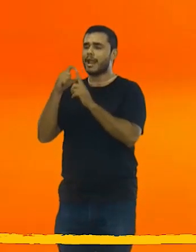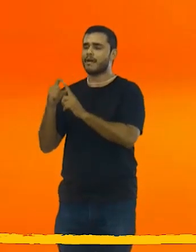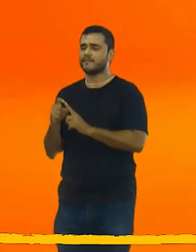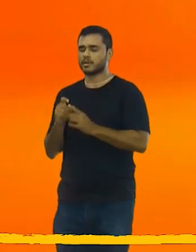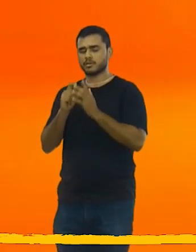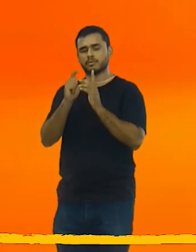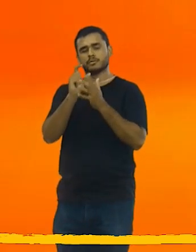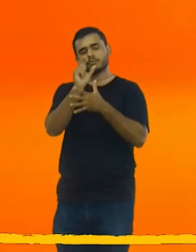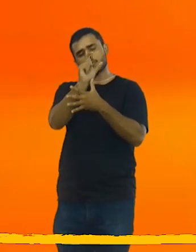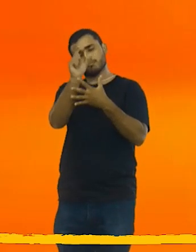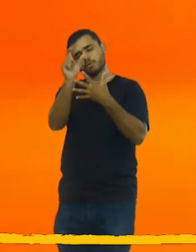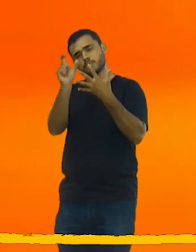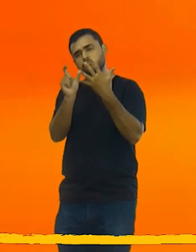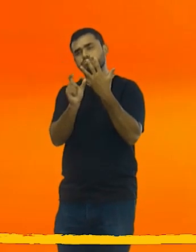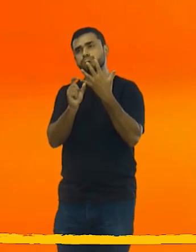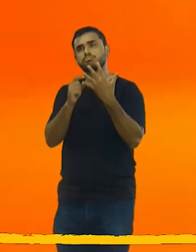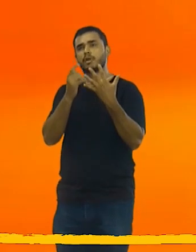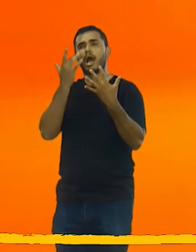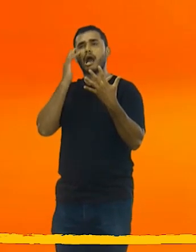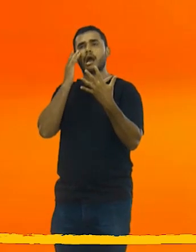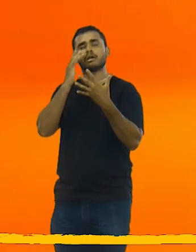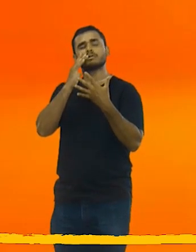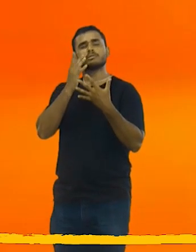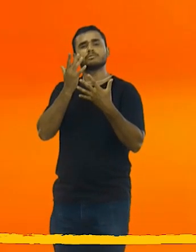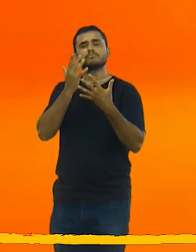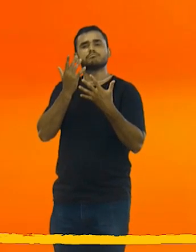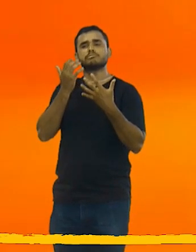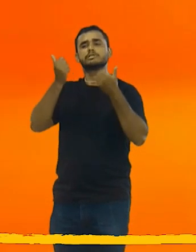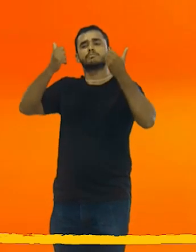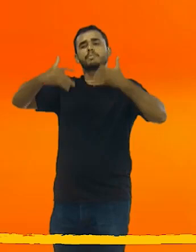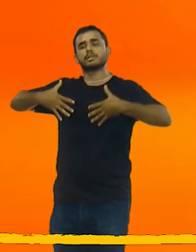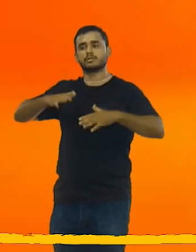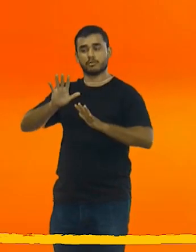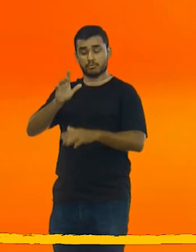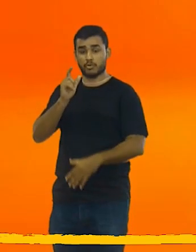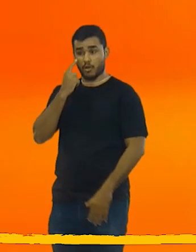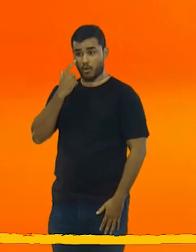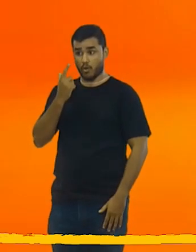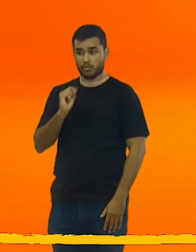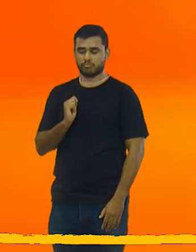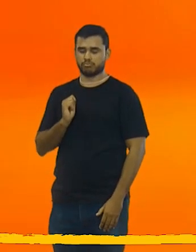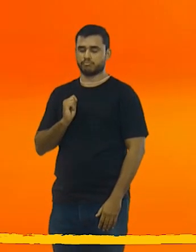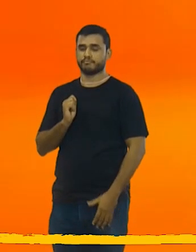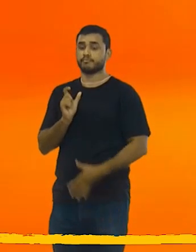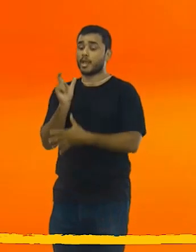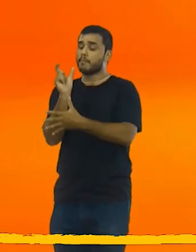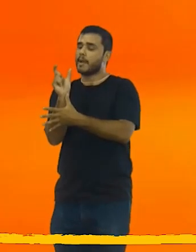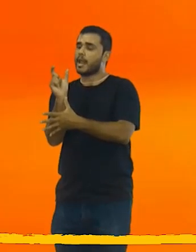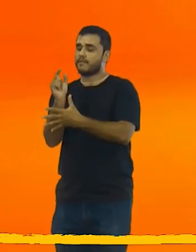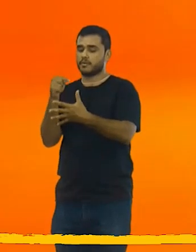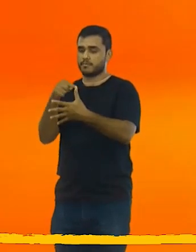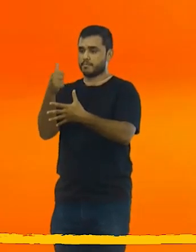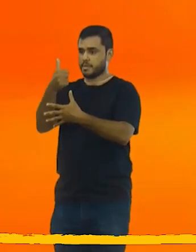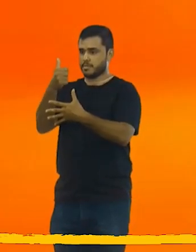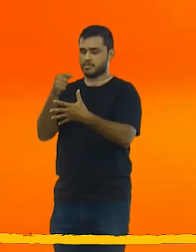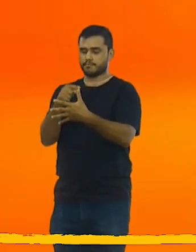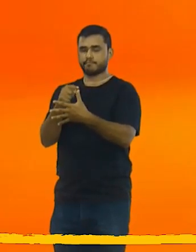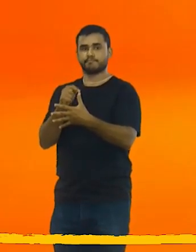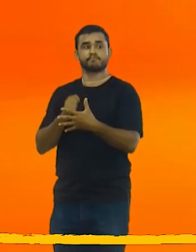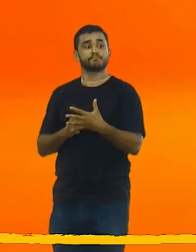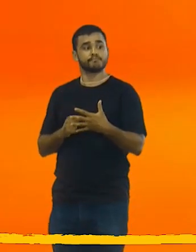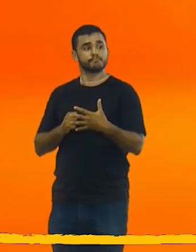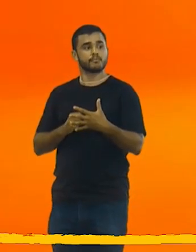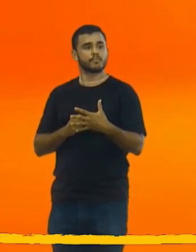vanguardas e um artista que represente bem cada uma delas. Me ajuda? Se você me pedisse